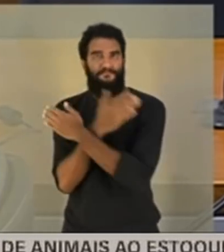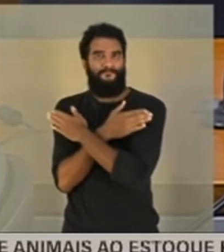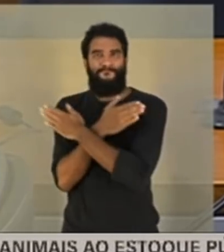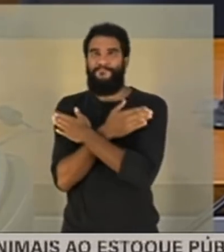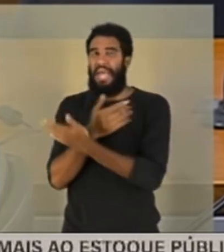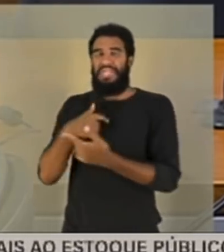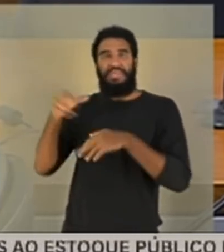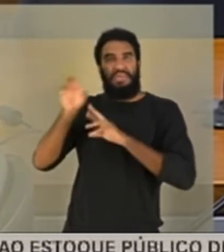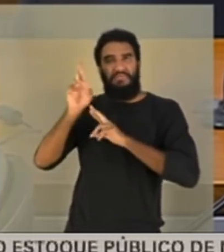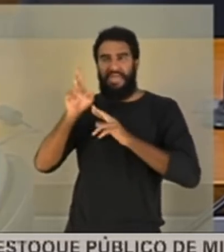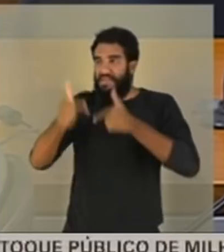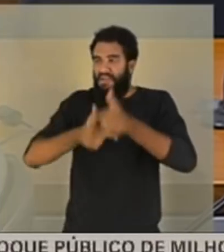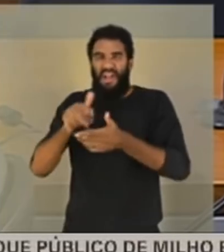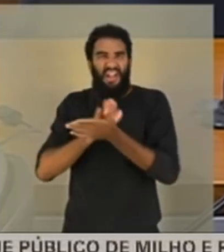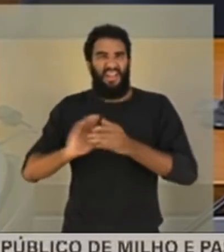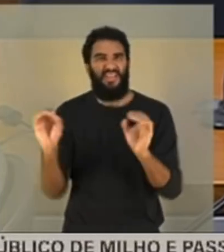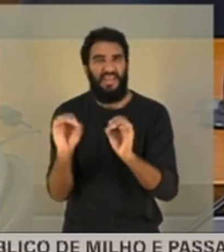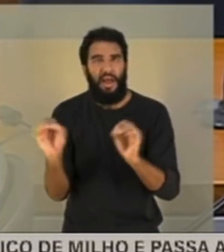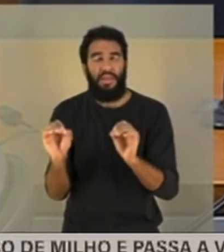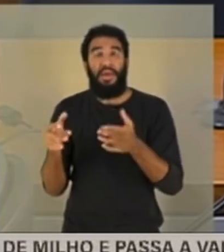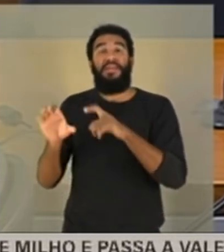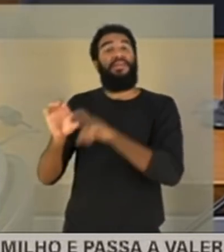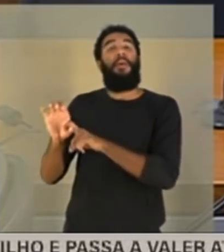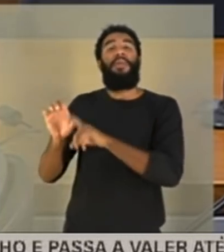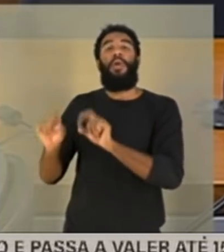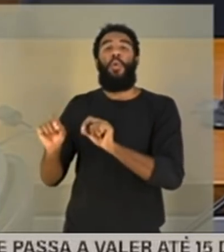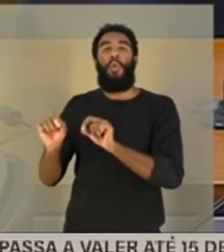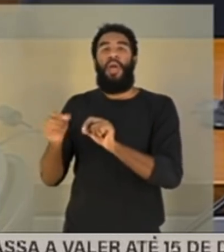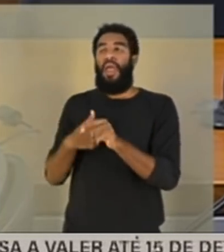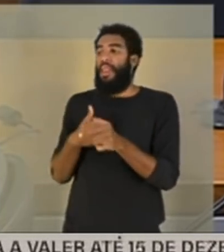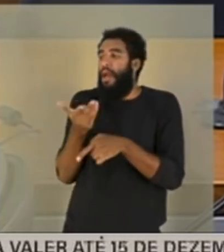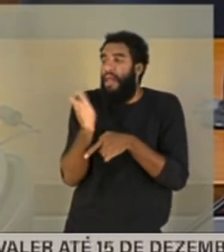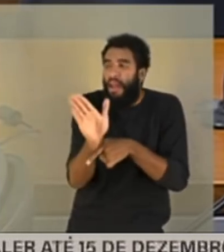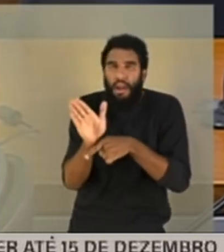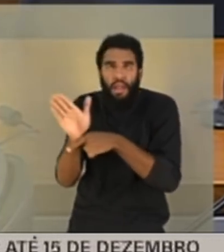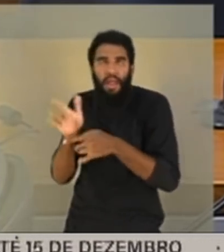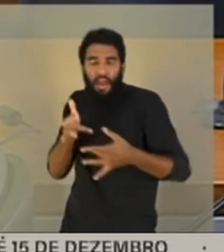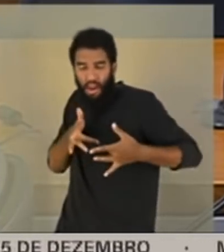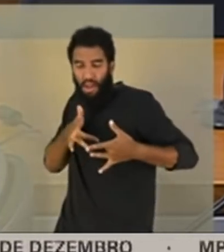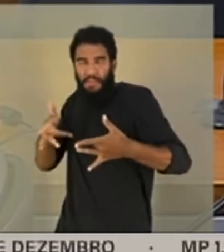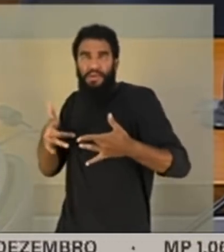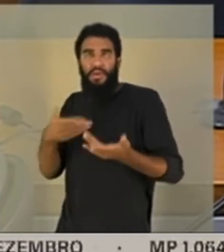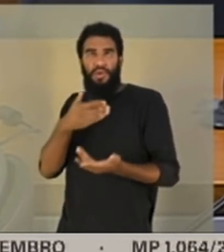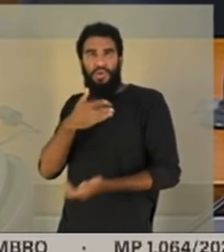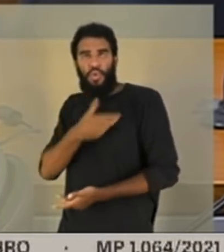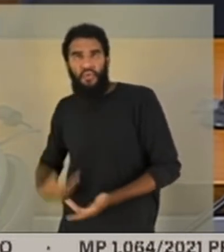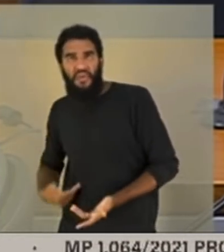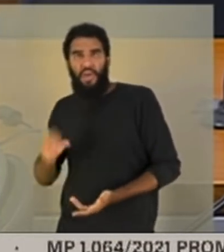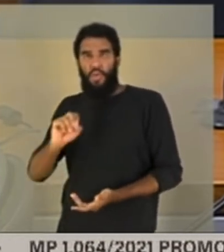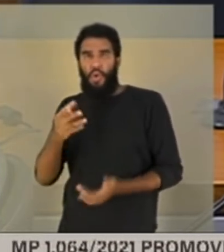de trabalho, passando assim a depender da misericórdia incerta da sociedade e do poder público para